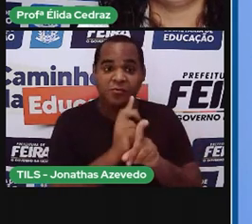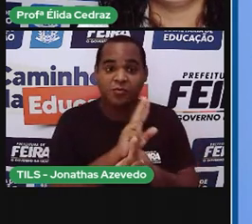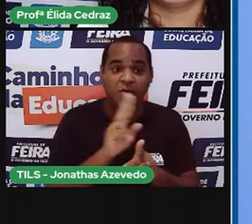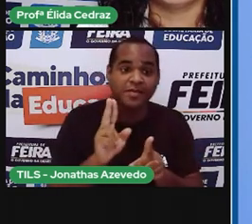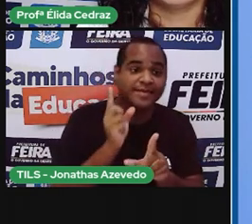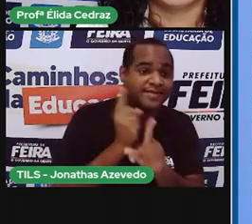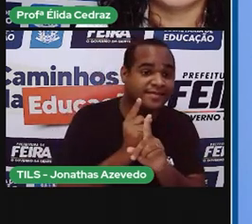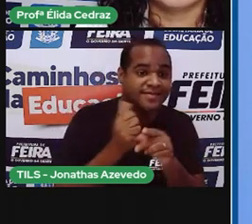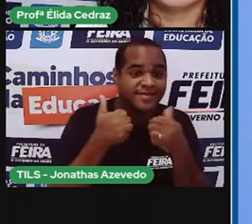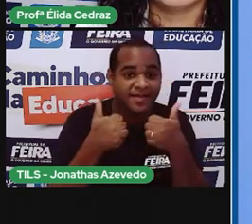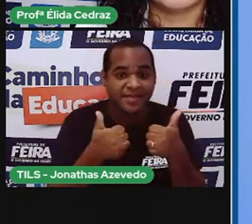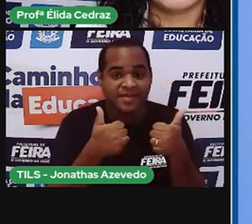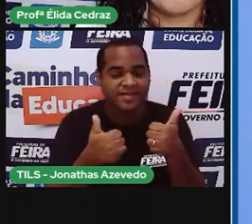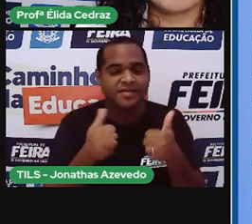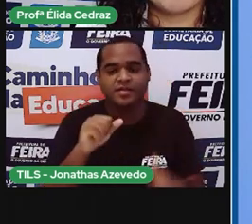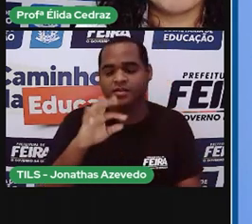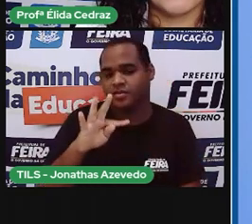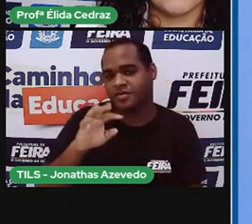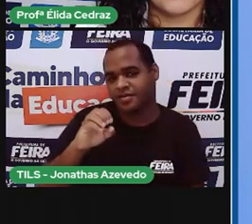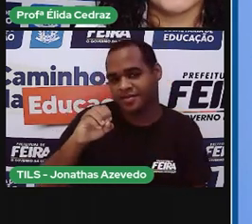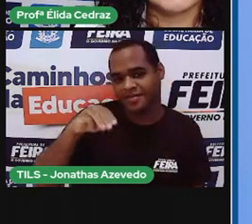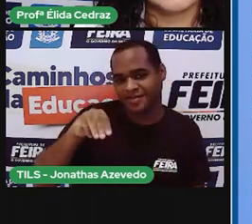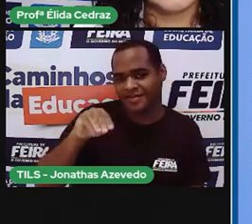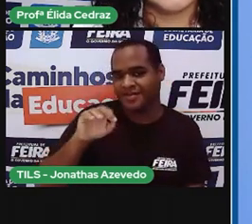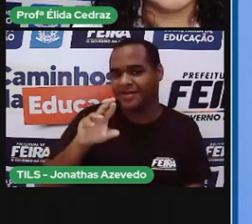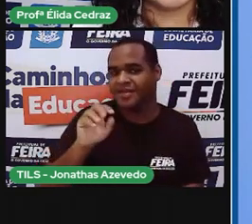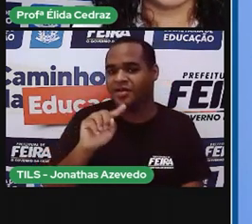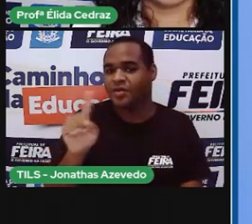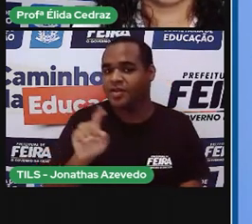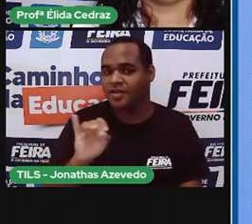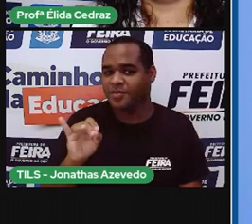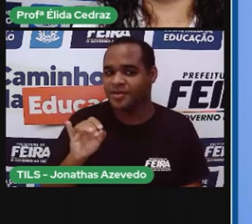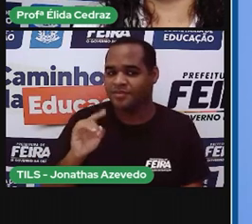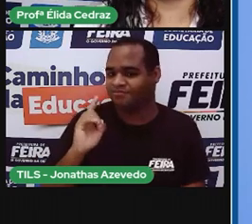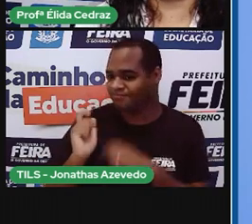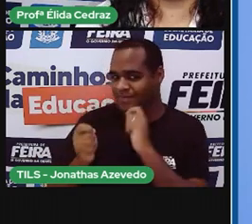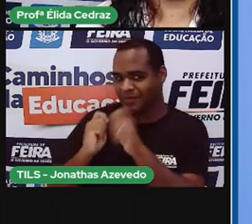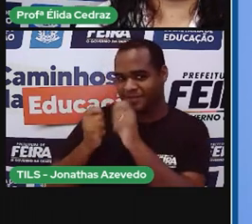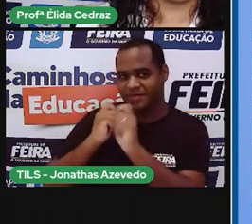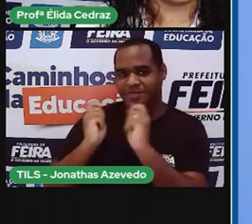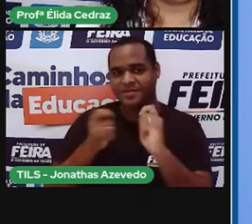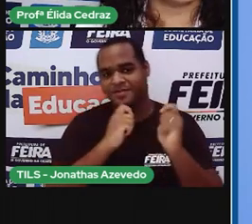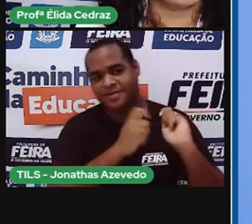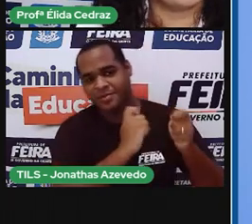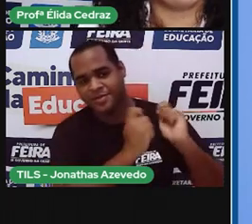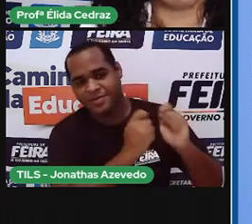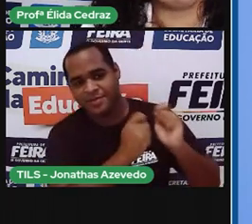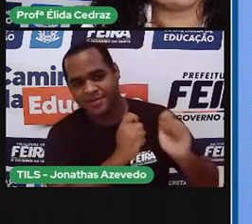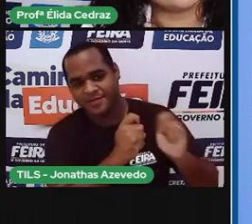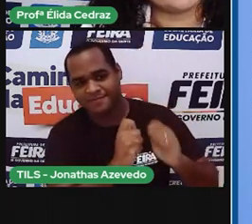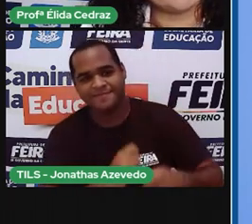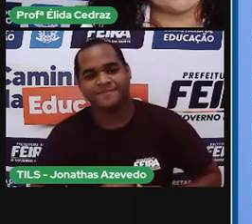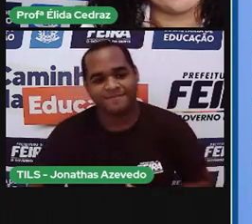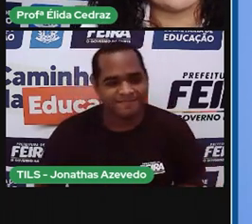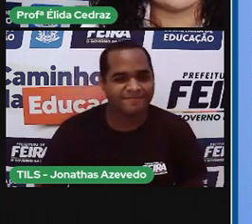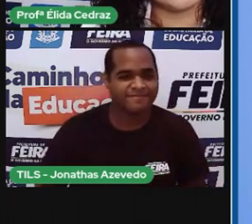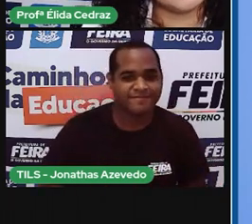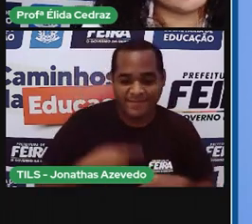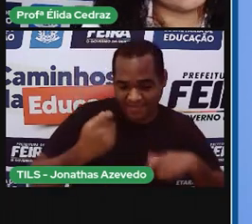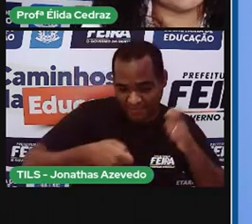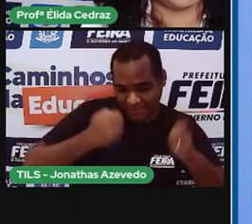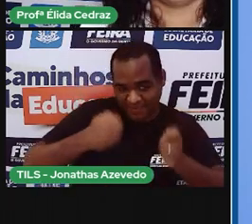nome um tamborzinho Isso mesmo o